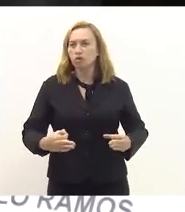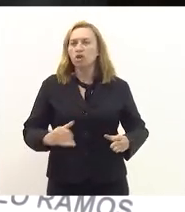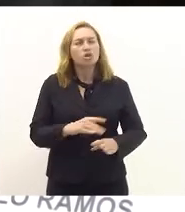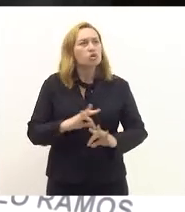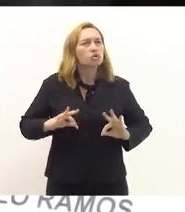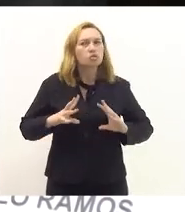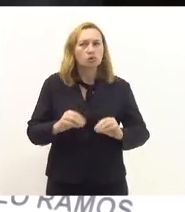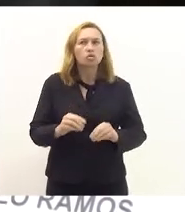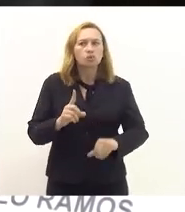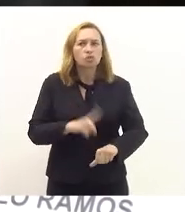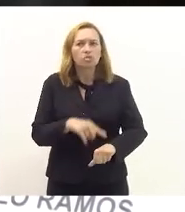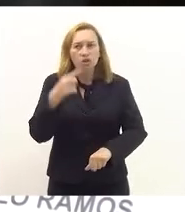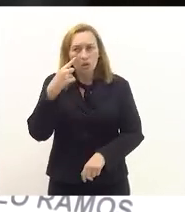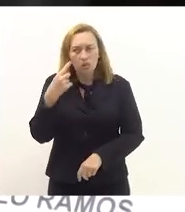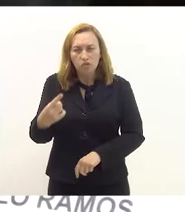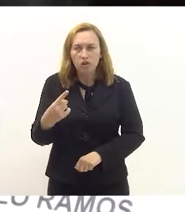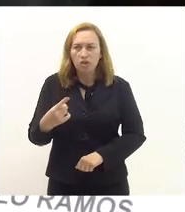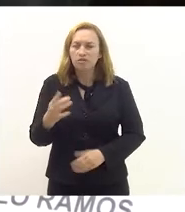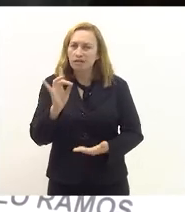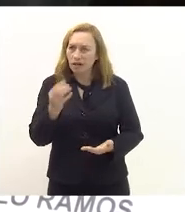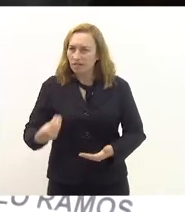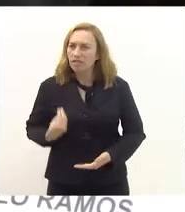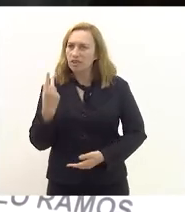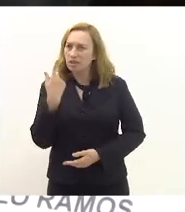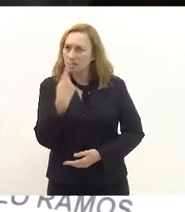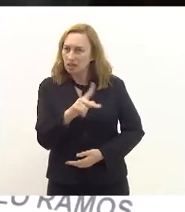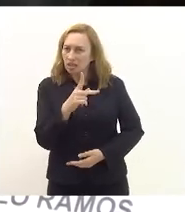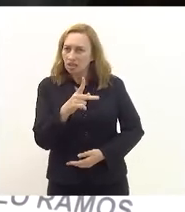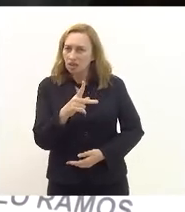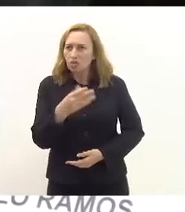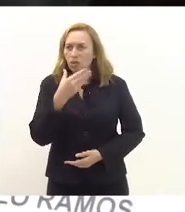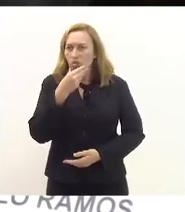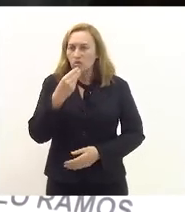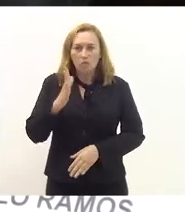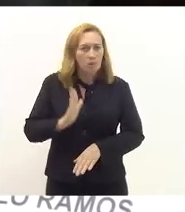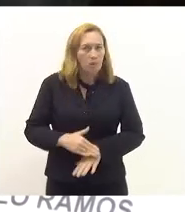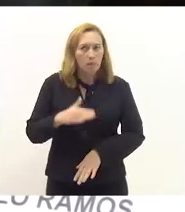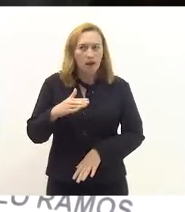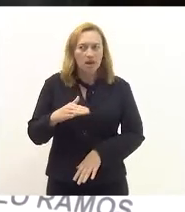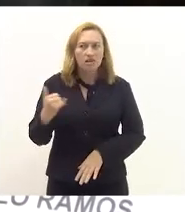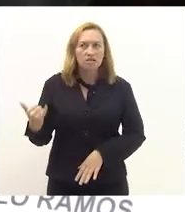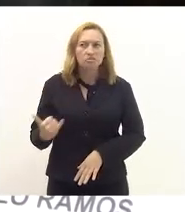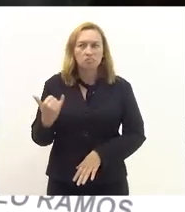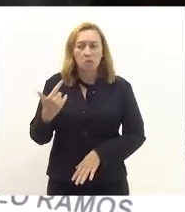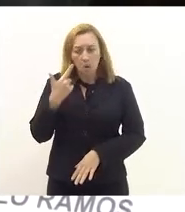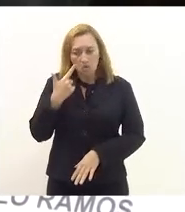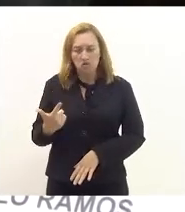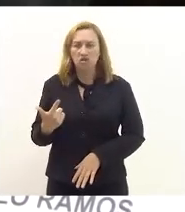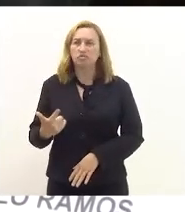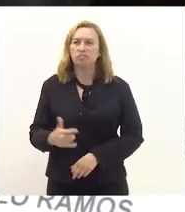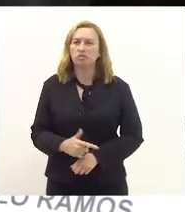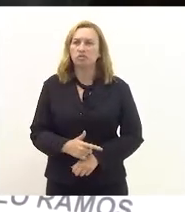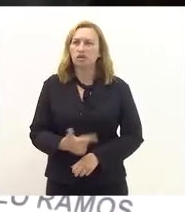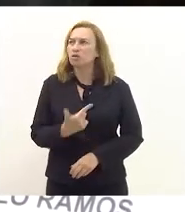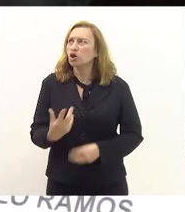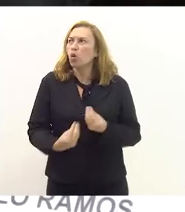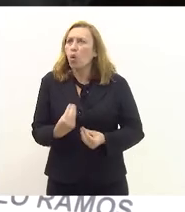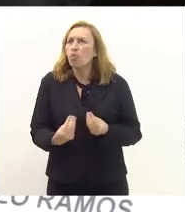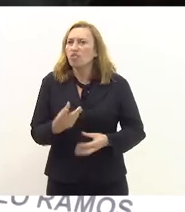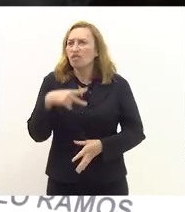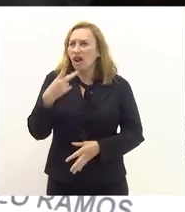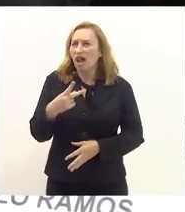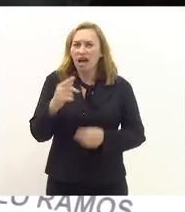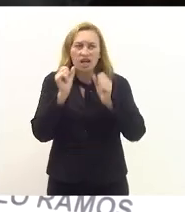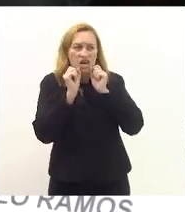todo o tempo que eu vi na vida dele, ele foi o cara mais coerente que pôde existir. Você não tem como chegar para o Brizola